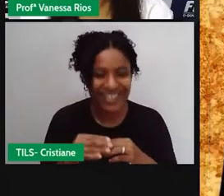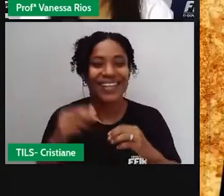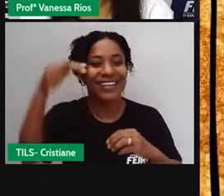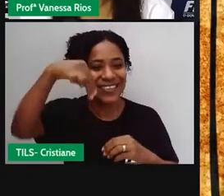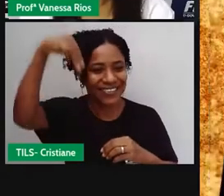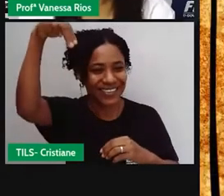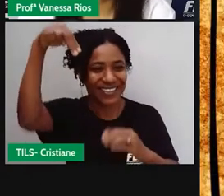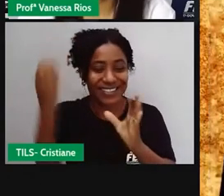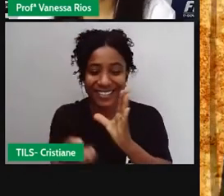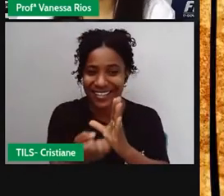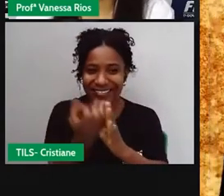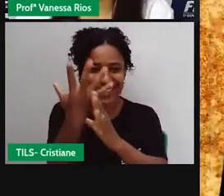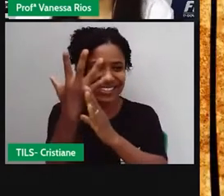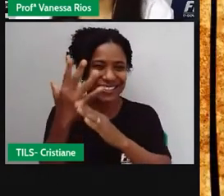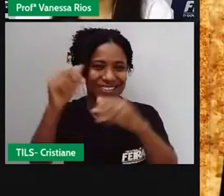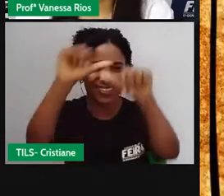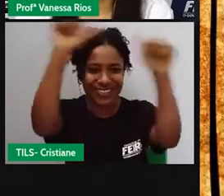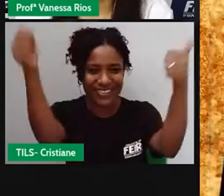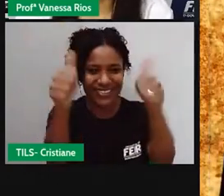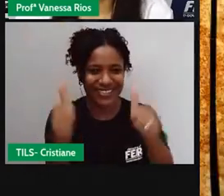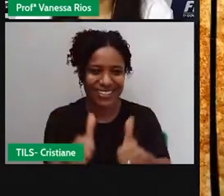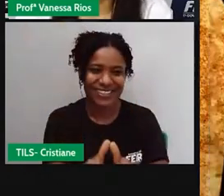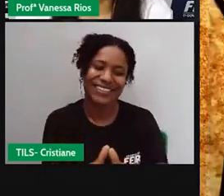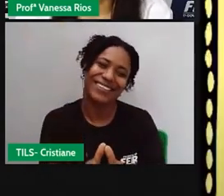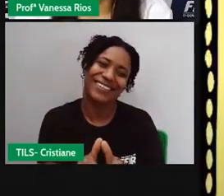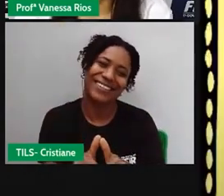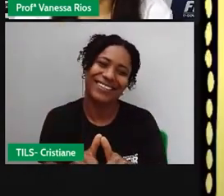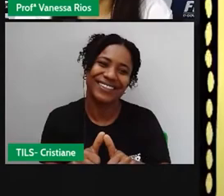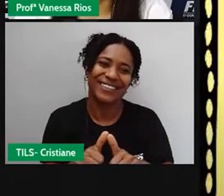voltou pro mapa do Brasil.